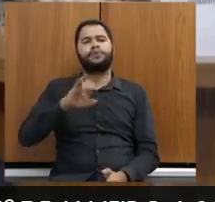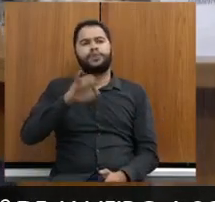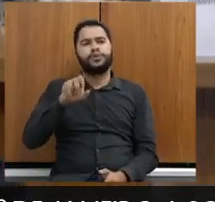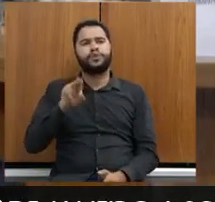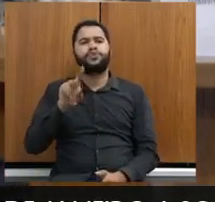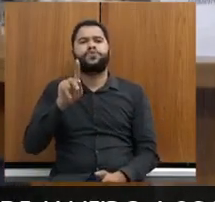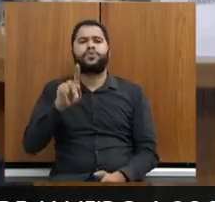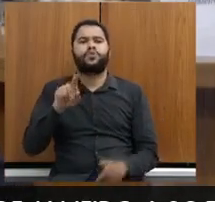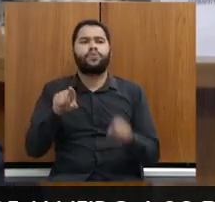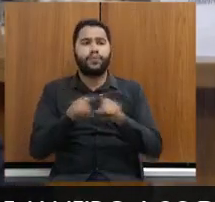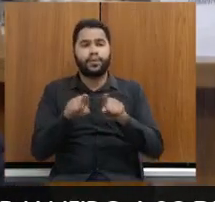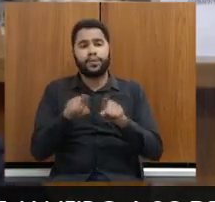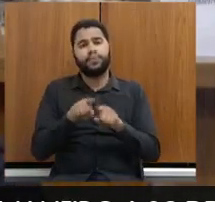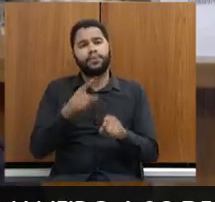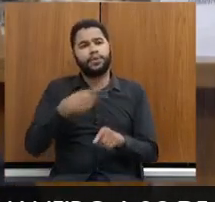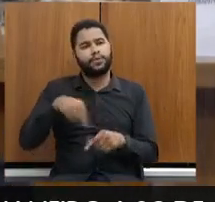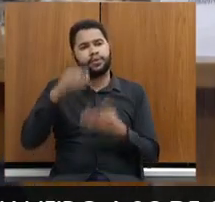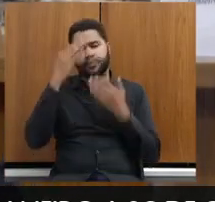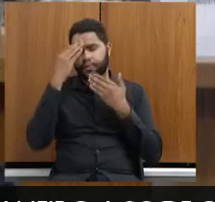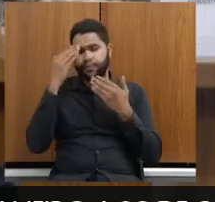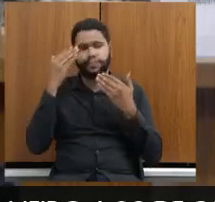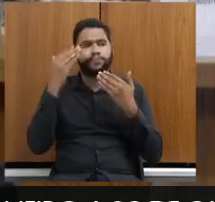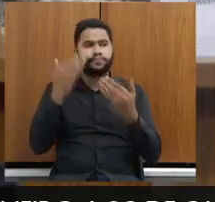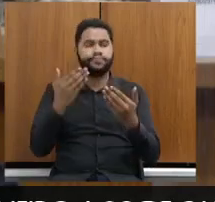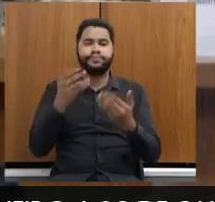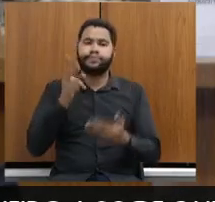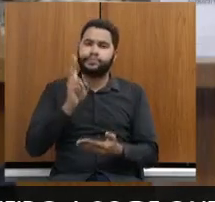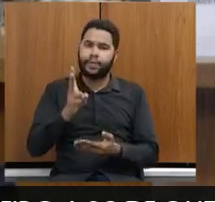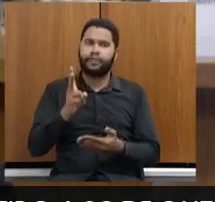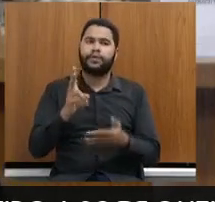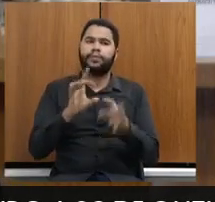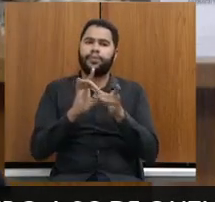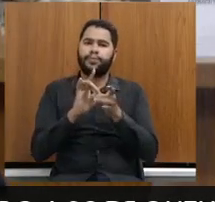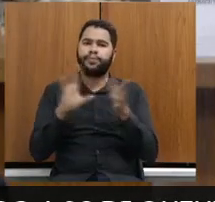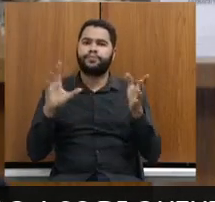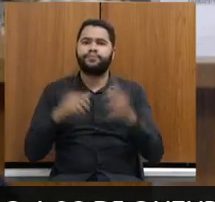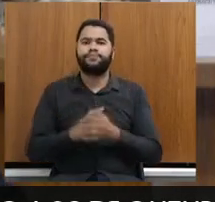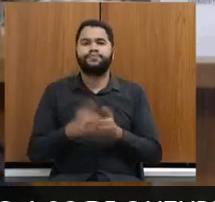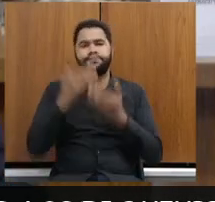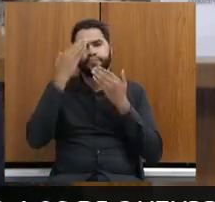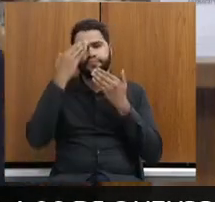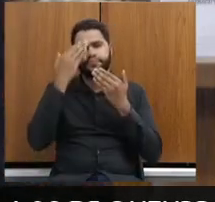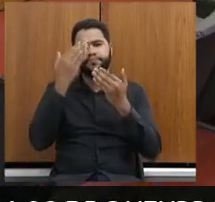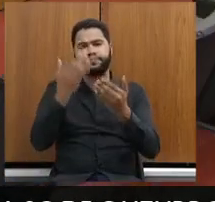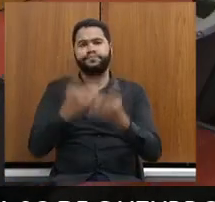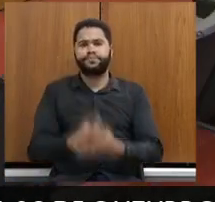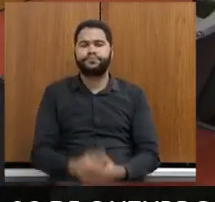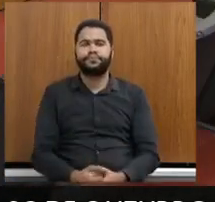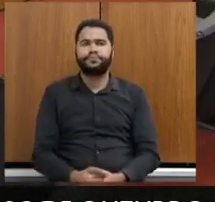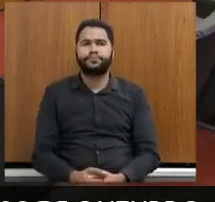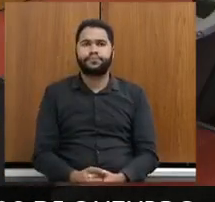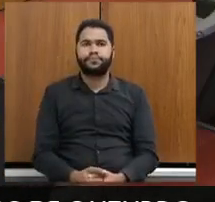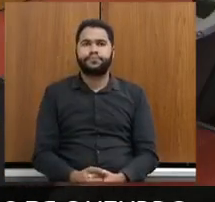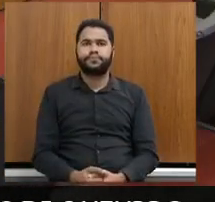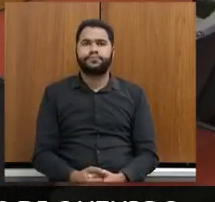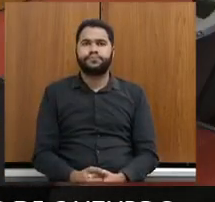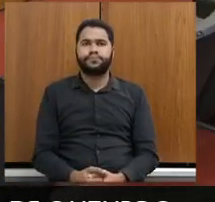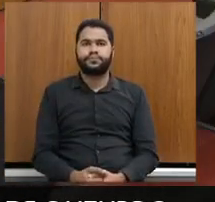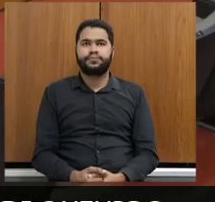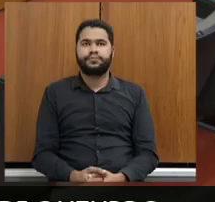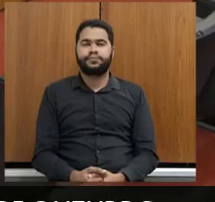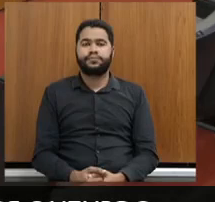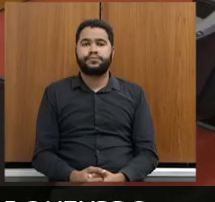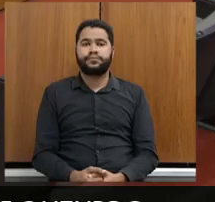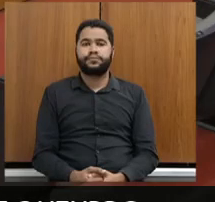parte do time da Assembleia e a gente só tem agradecer e e sempre nos colocar lá depois são muito obrigado e obrigado